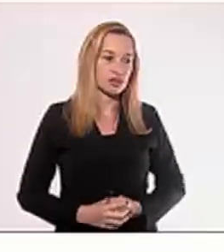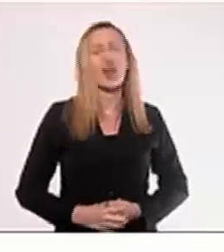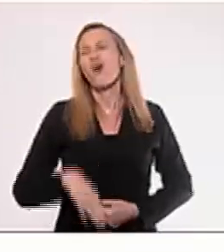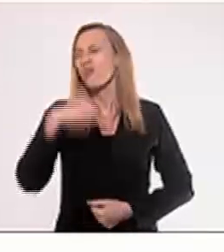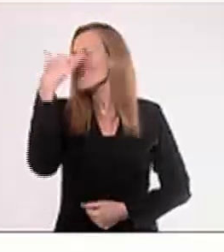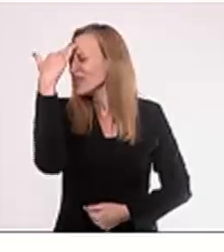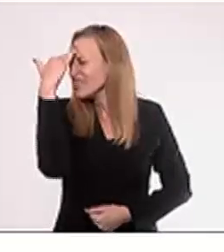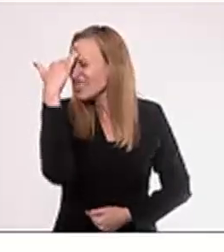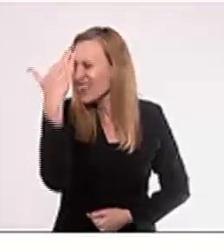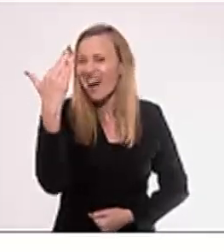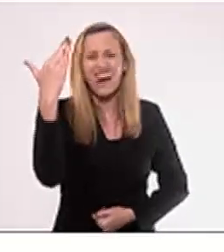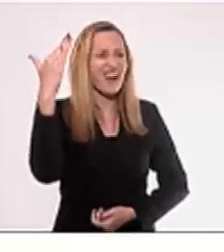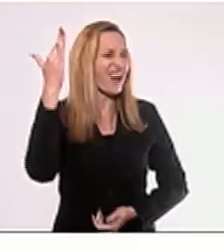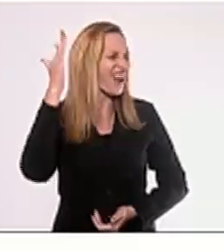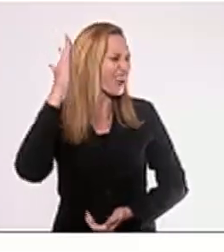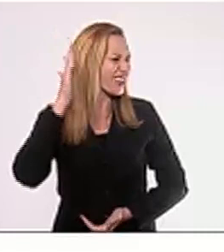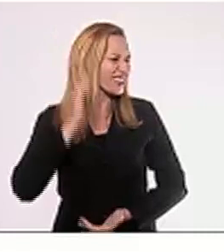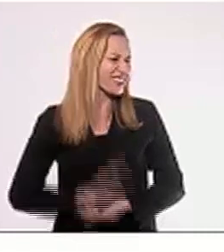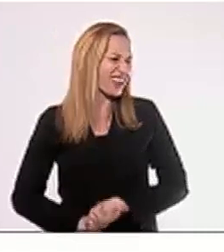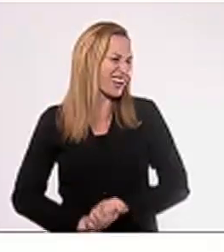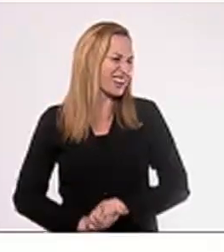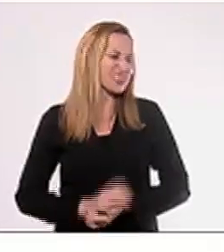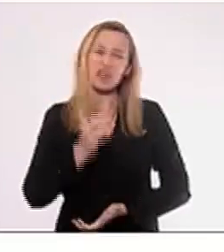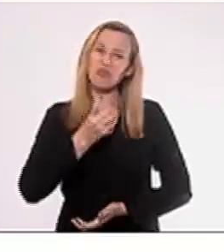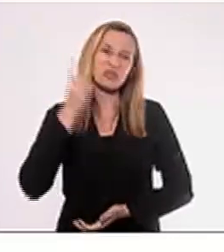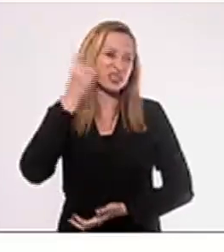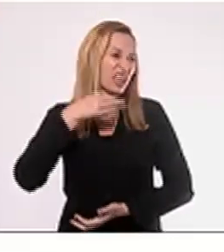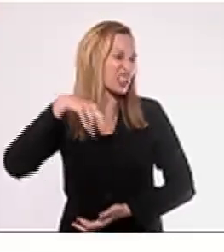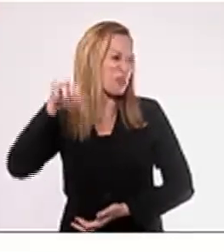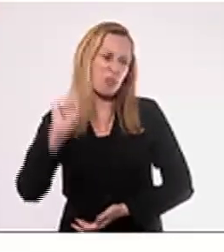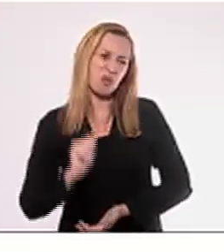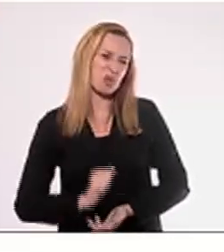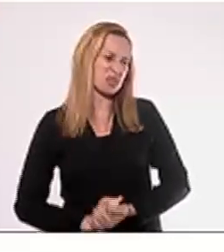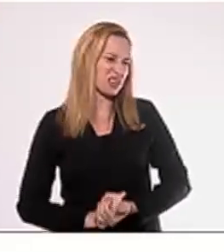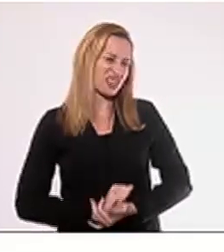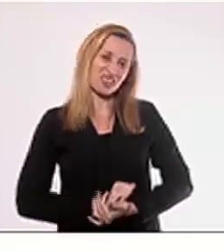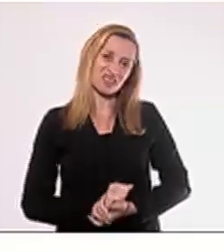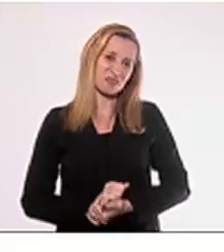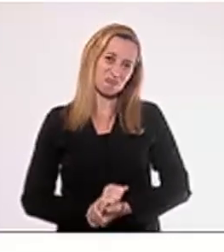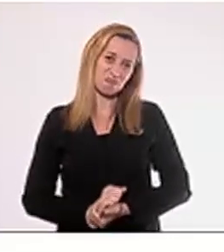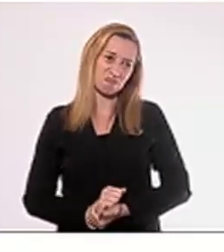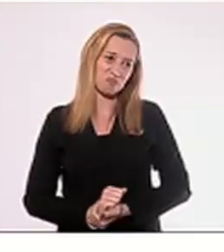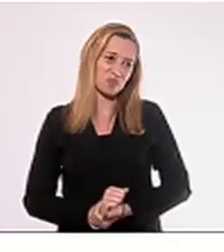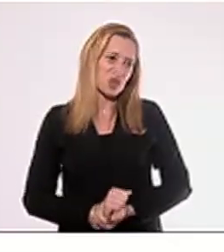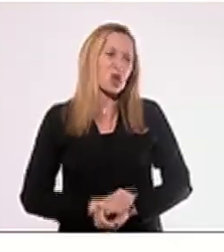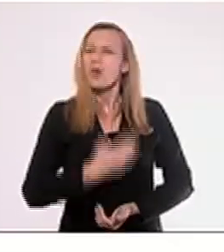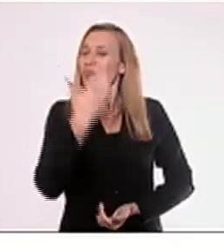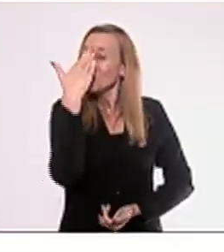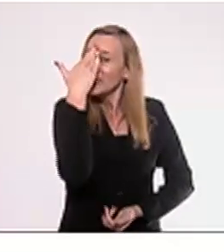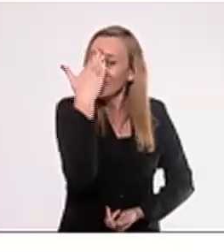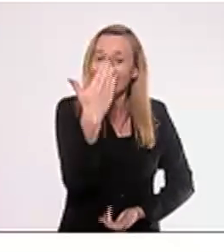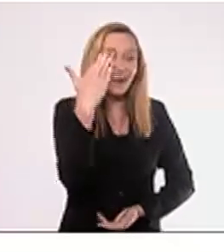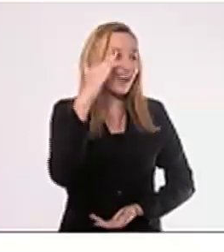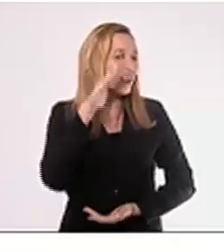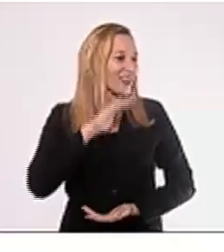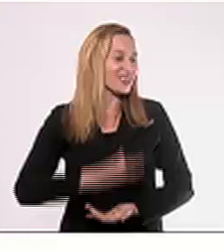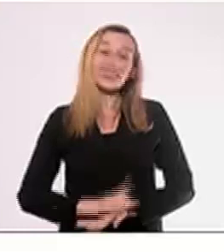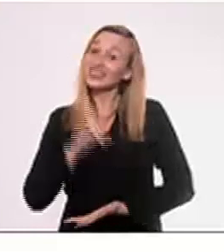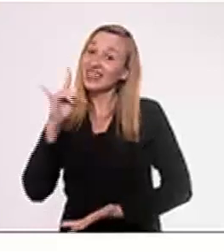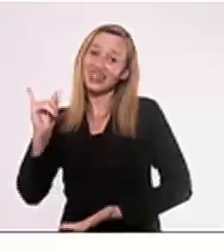Muito obrigada, nobre deputada Mônica Francisco, nobre deputada